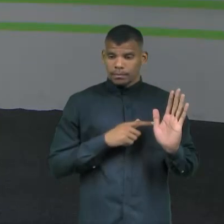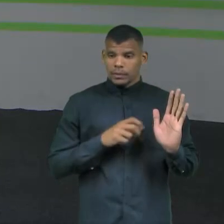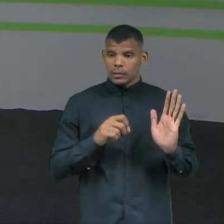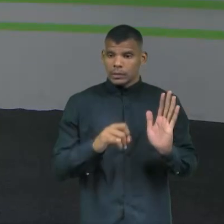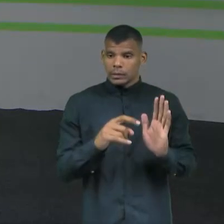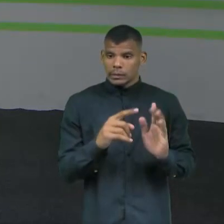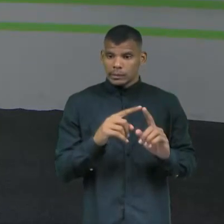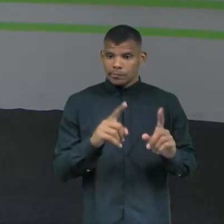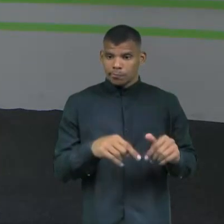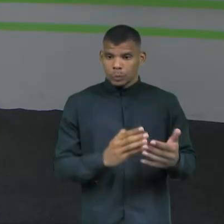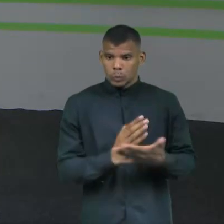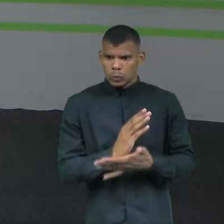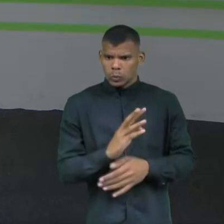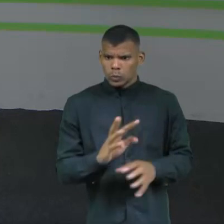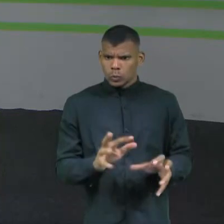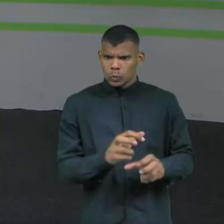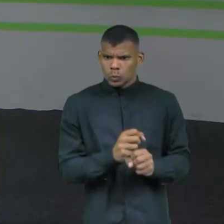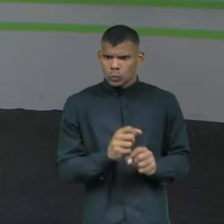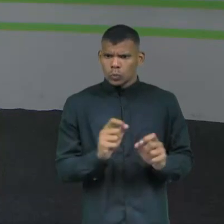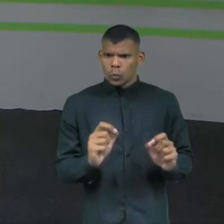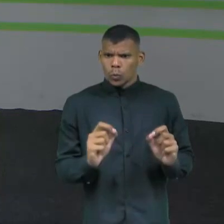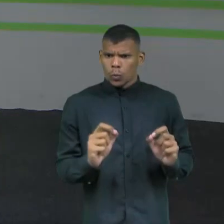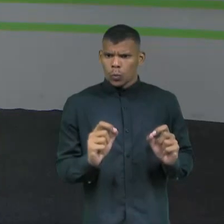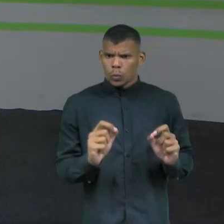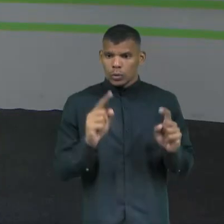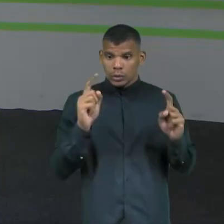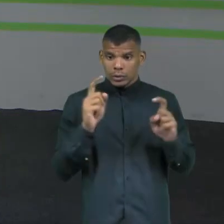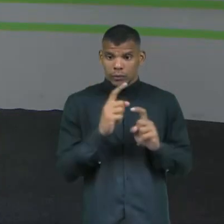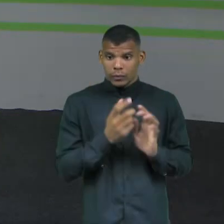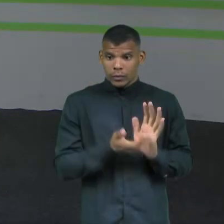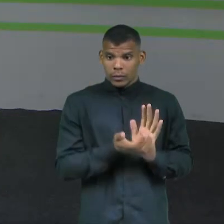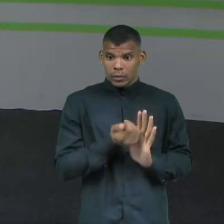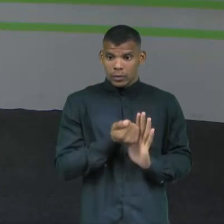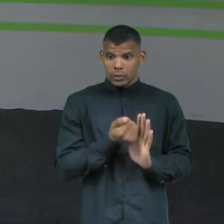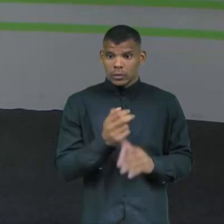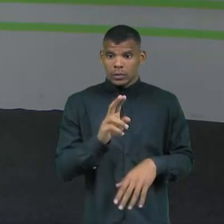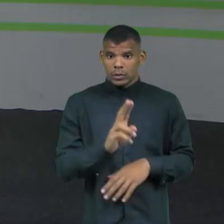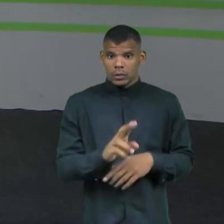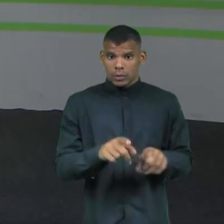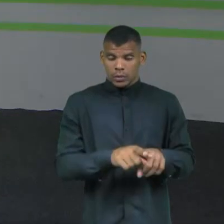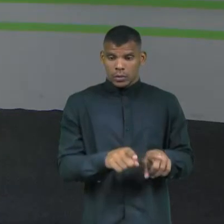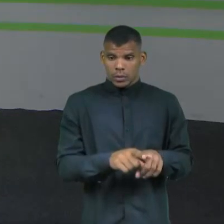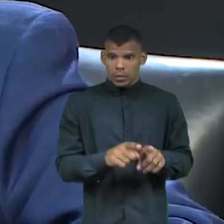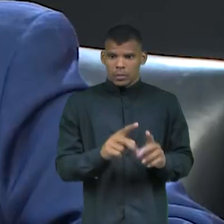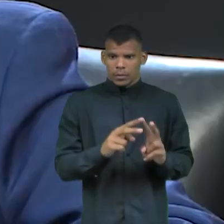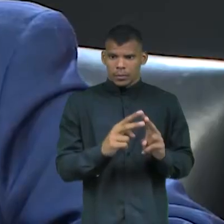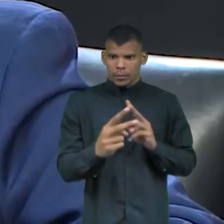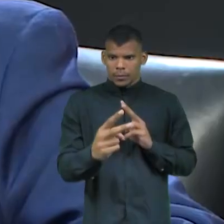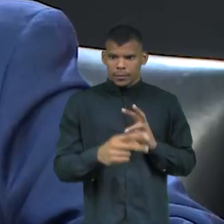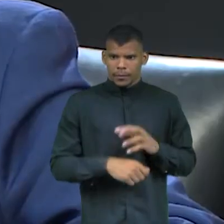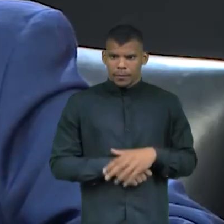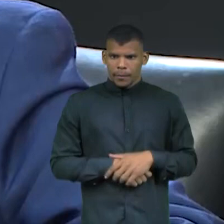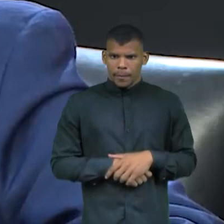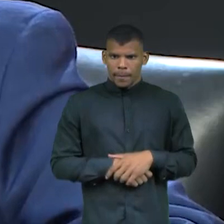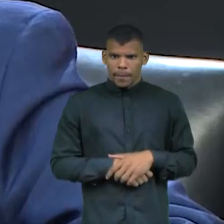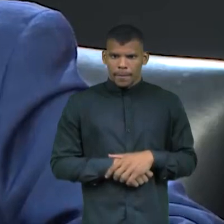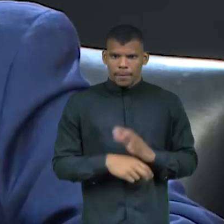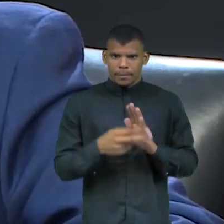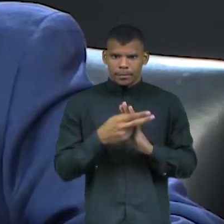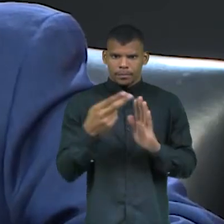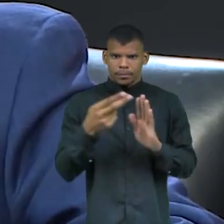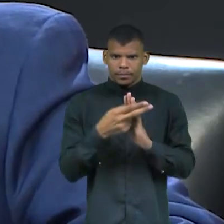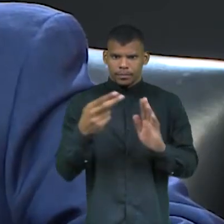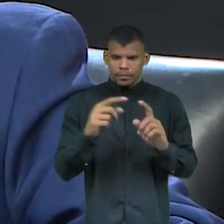aprovado, será mais difícil remover conteúdos e usuários em meios digitais. Segundo o autor do projeto de